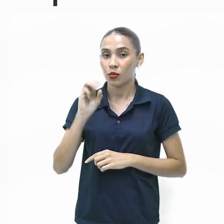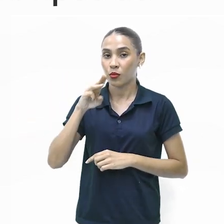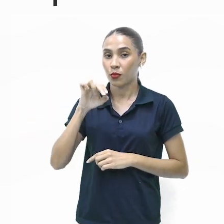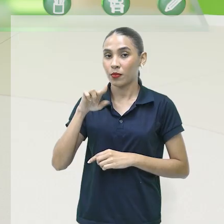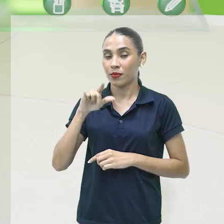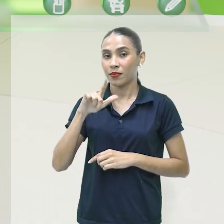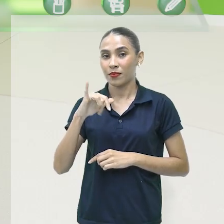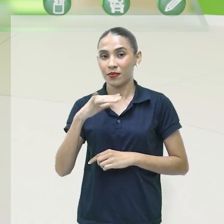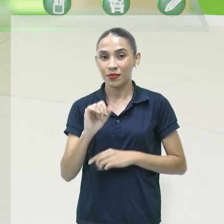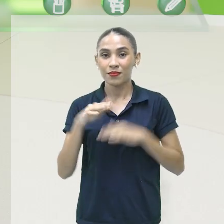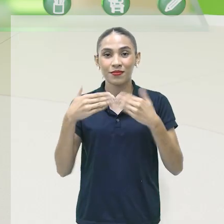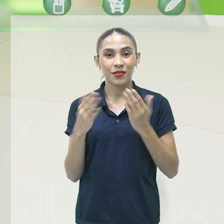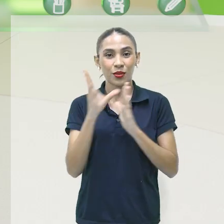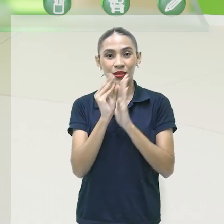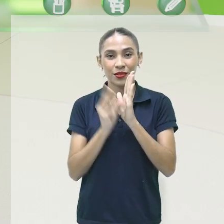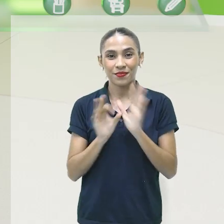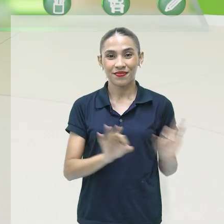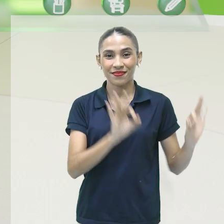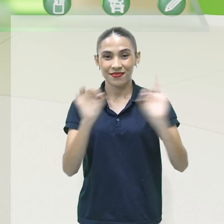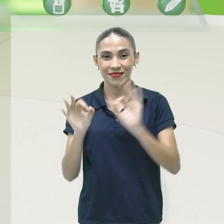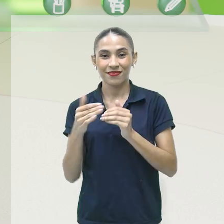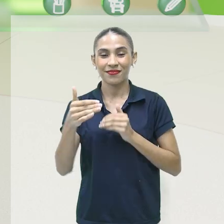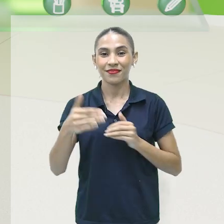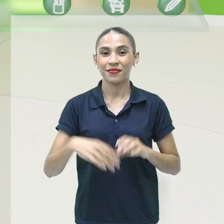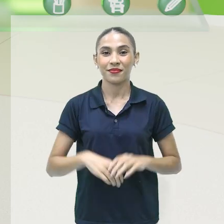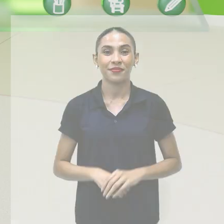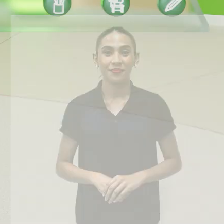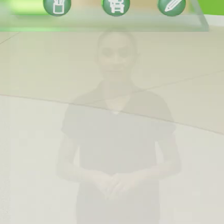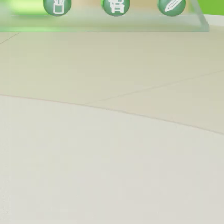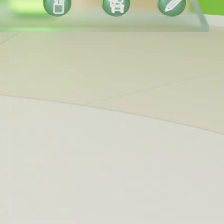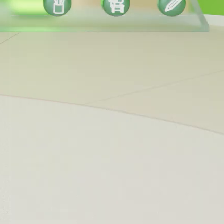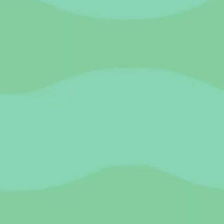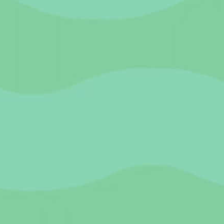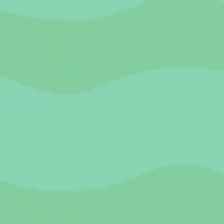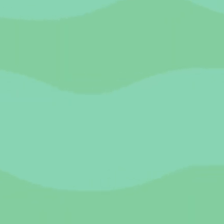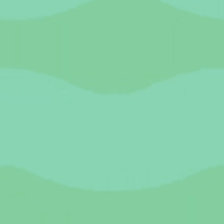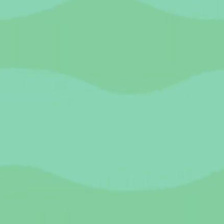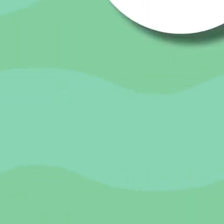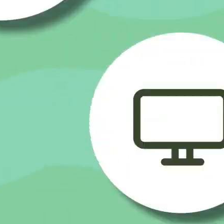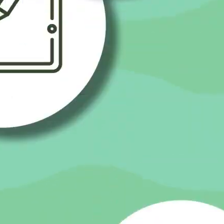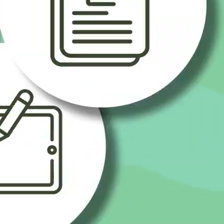dominância. Então esse é o conteúdo da nossa aula que irá iniciar agora.